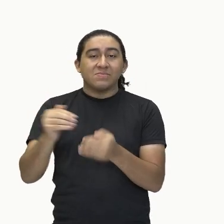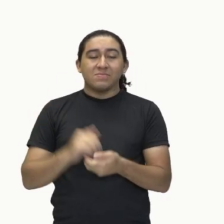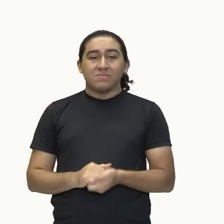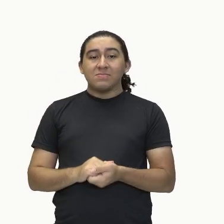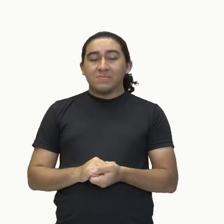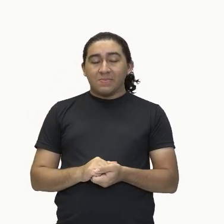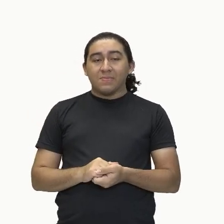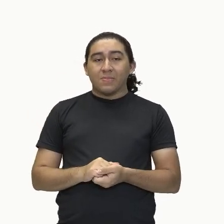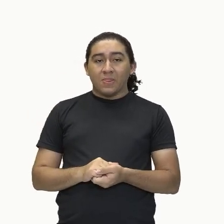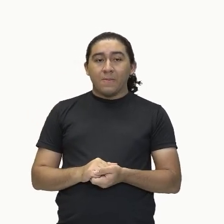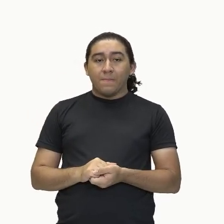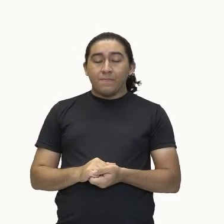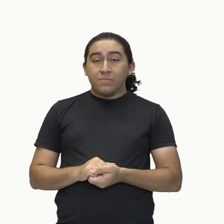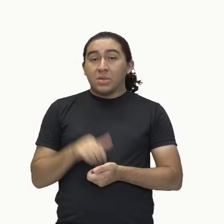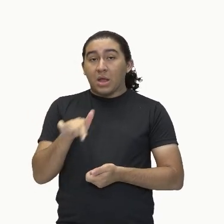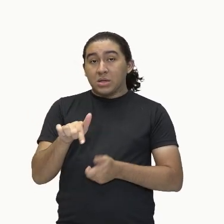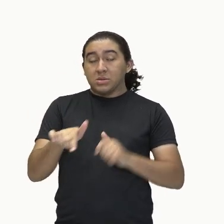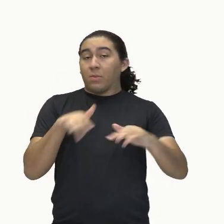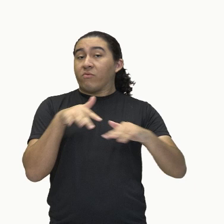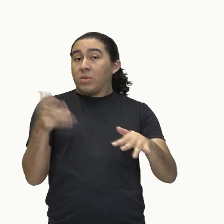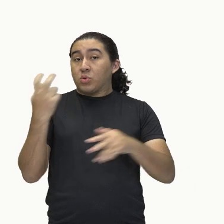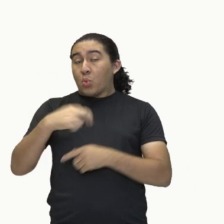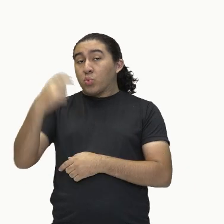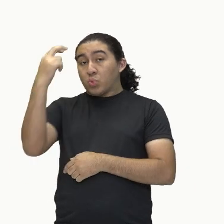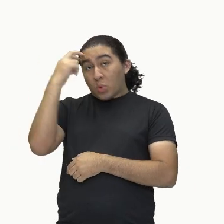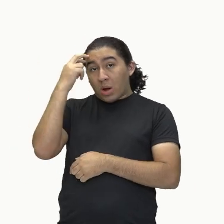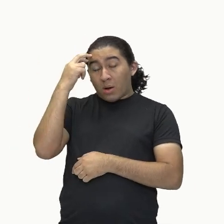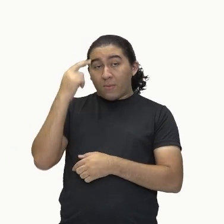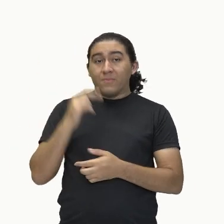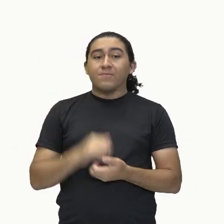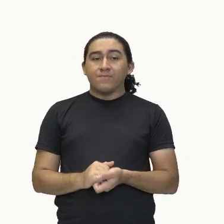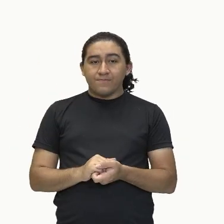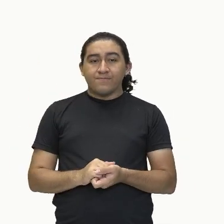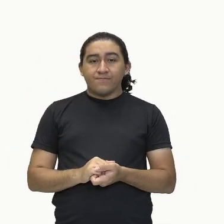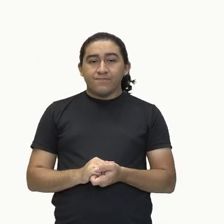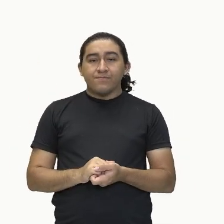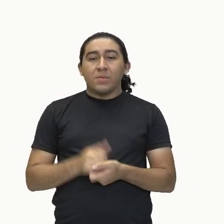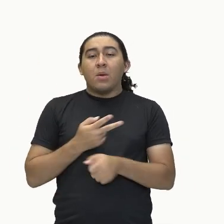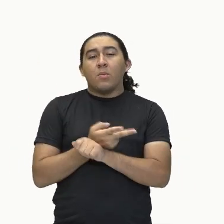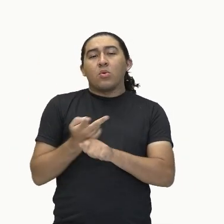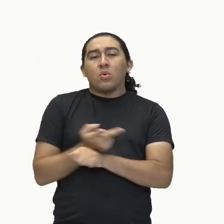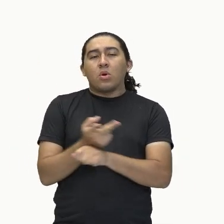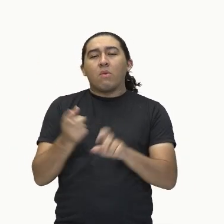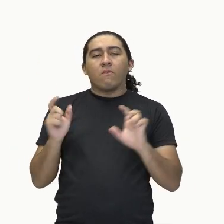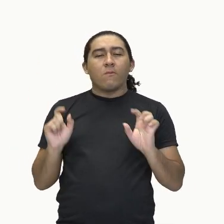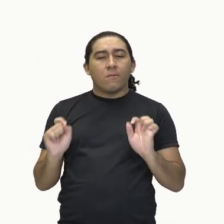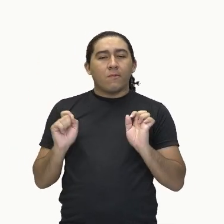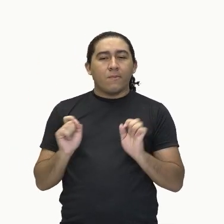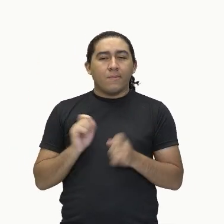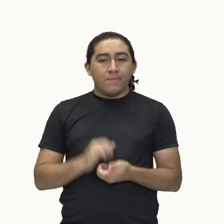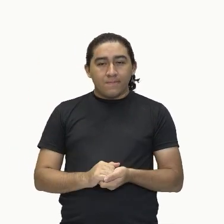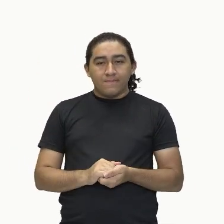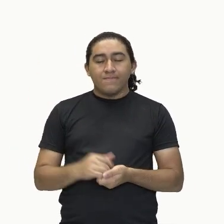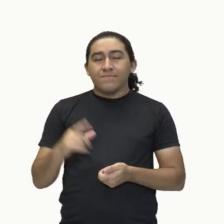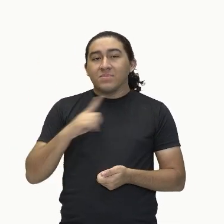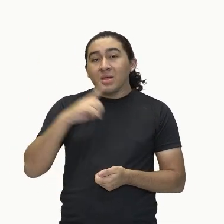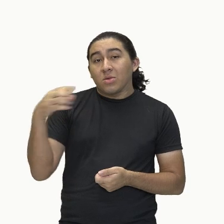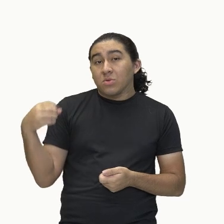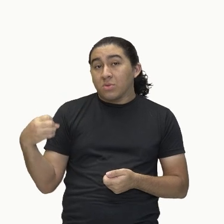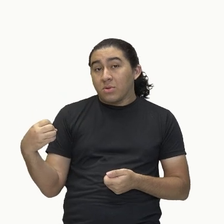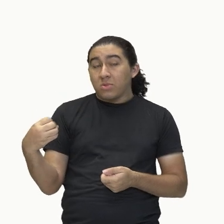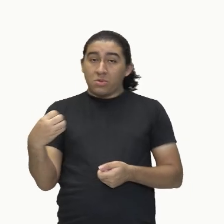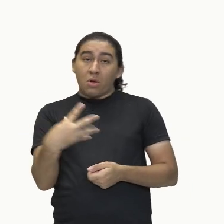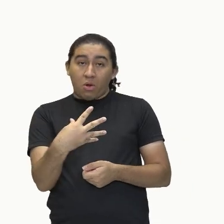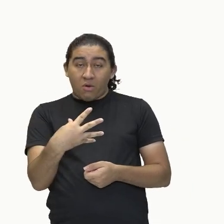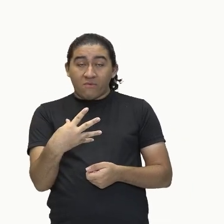movimentos culturais, as vanguardas culturais, buscavam trazer novas formas de